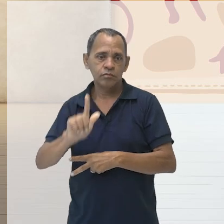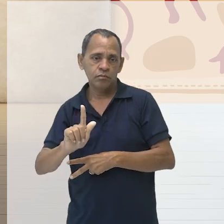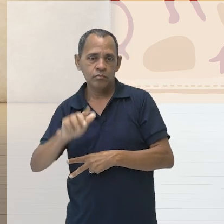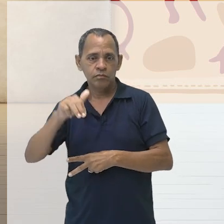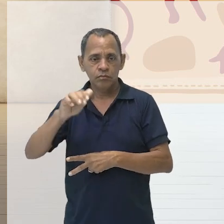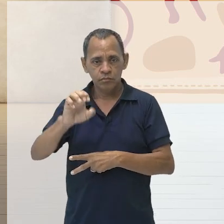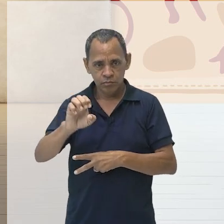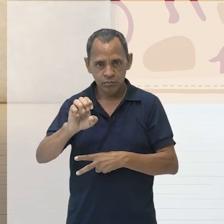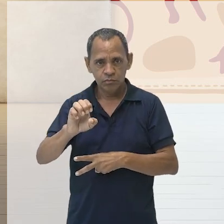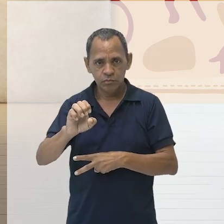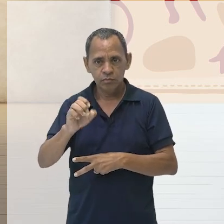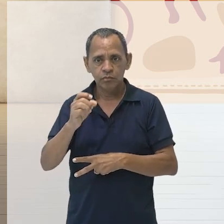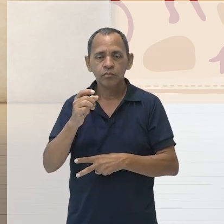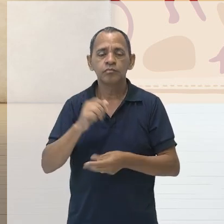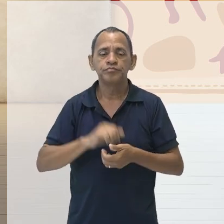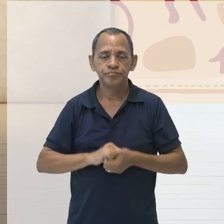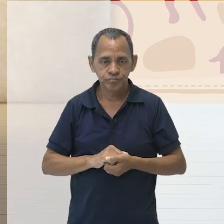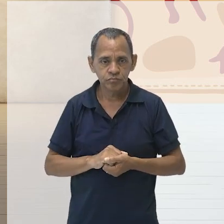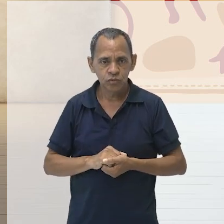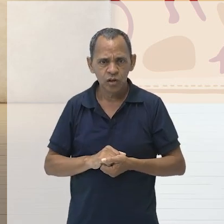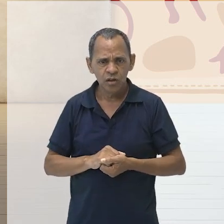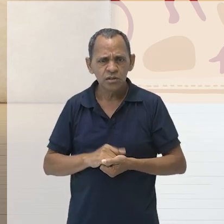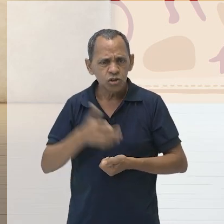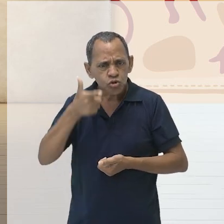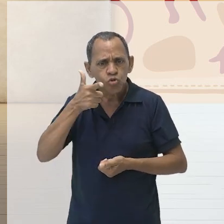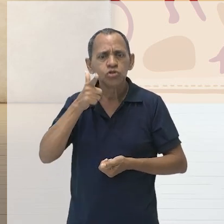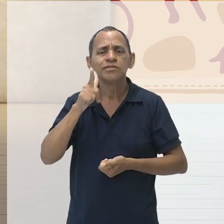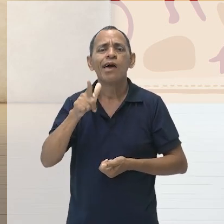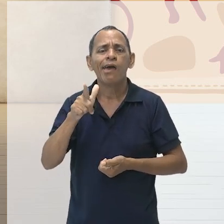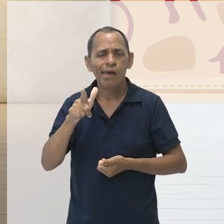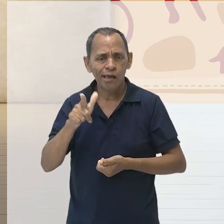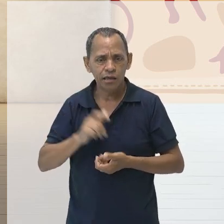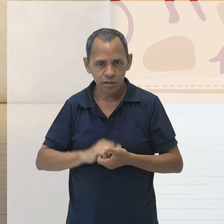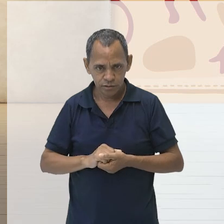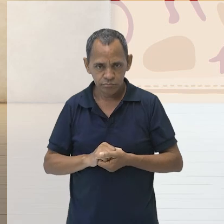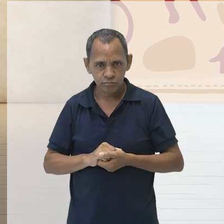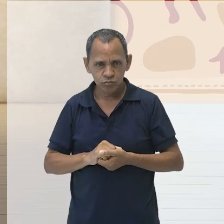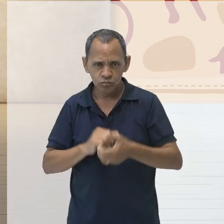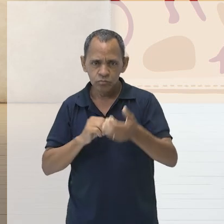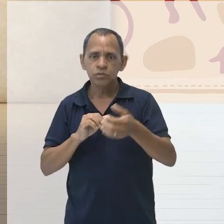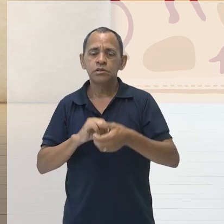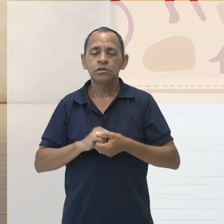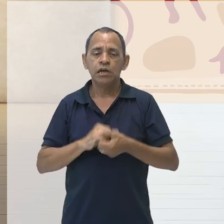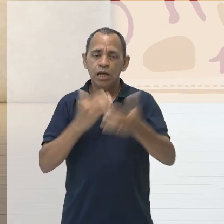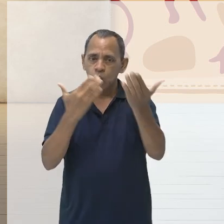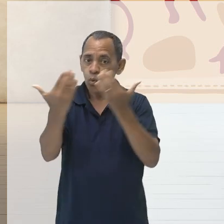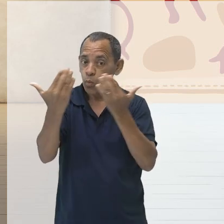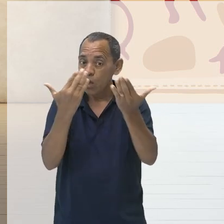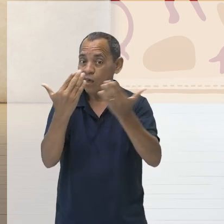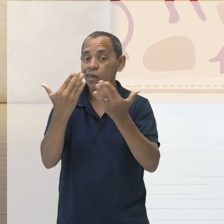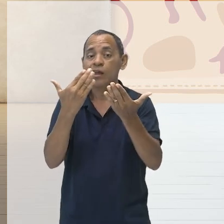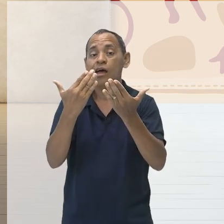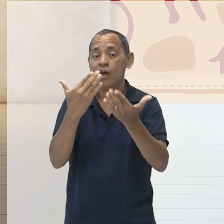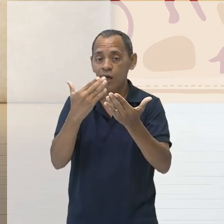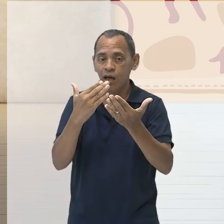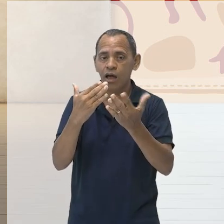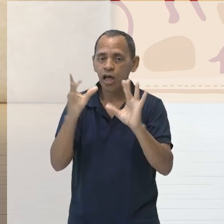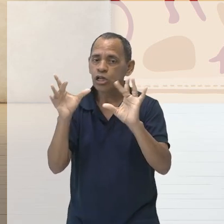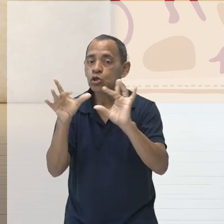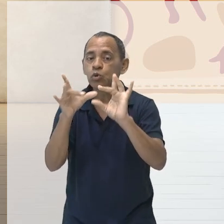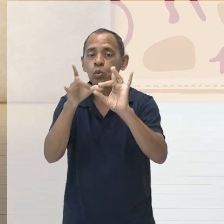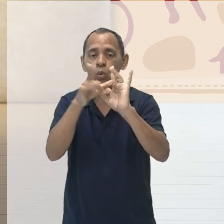vocês associarem alguma luta já existente aqui nos dias de hoje? Eu acredito que